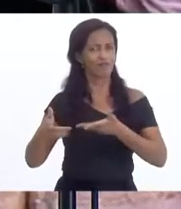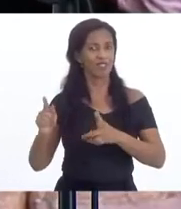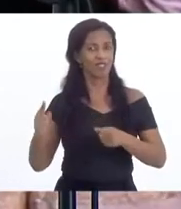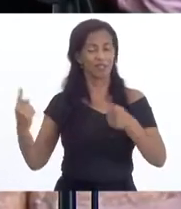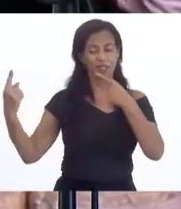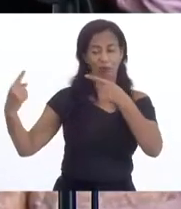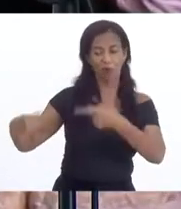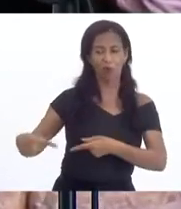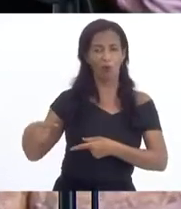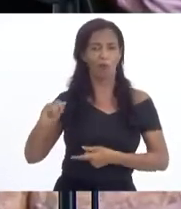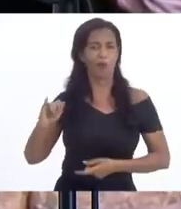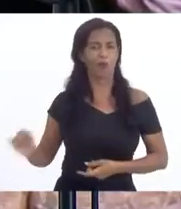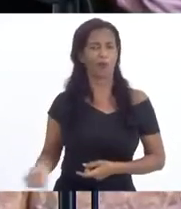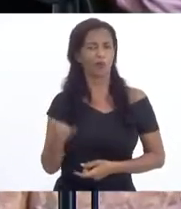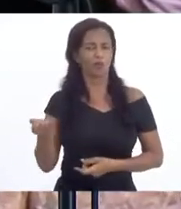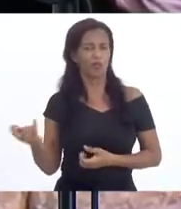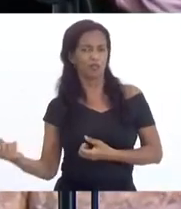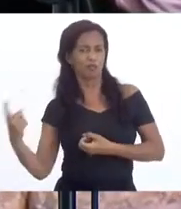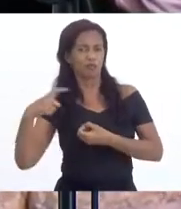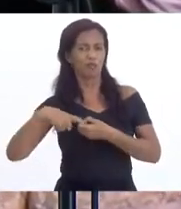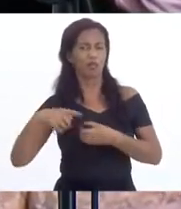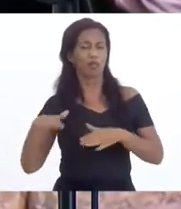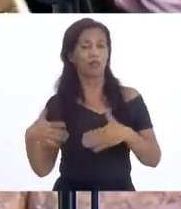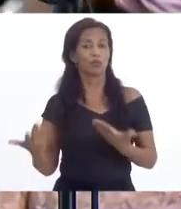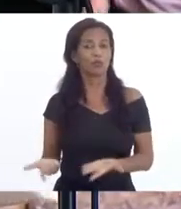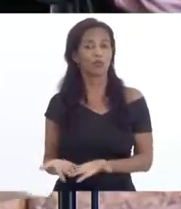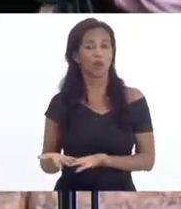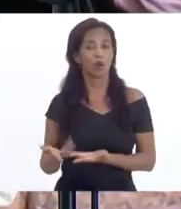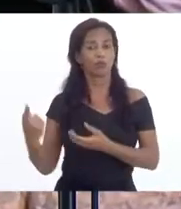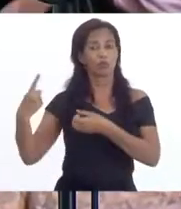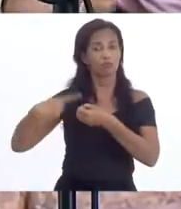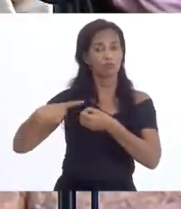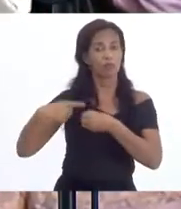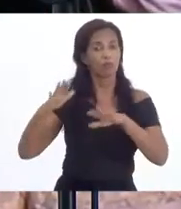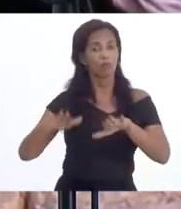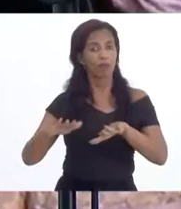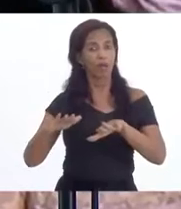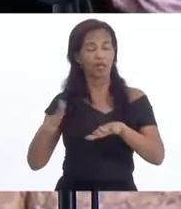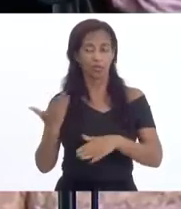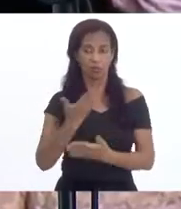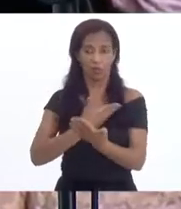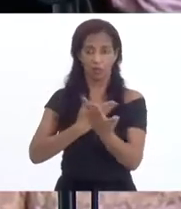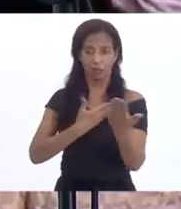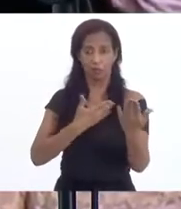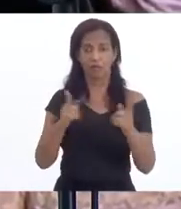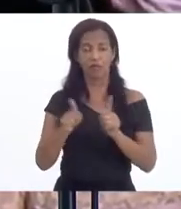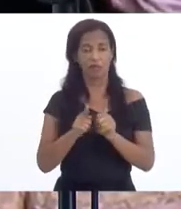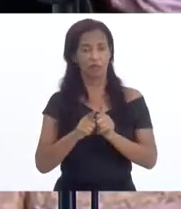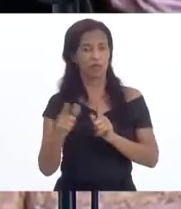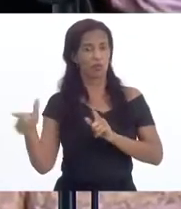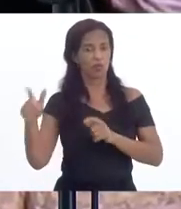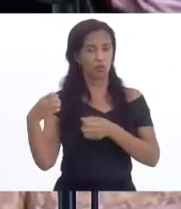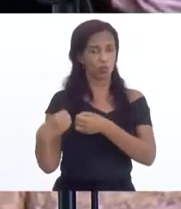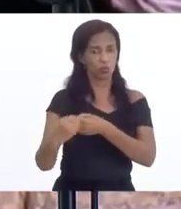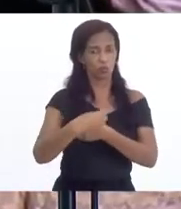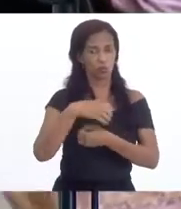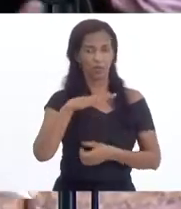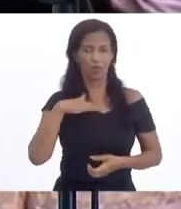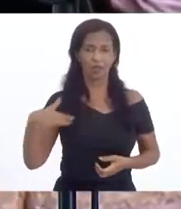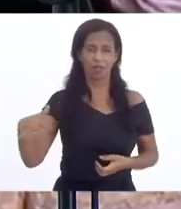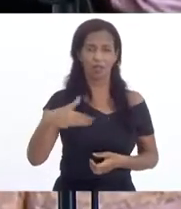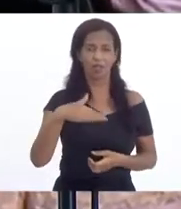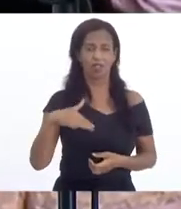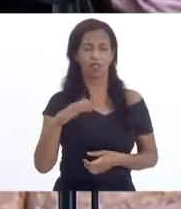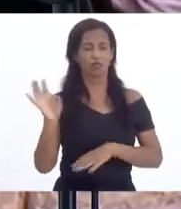grandes possibilidades para a recuperação, não só do nosso município, mas dos nossos colegas também dos outros municípios, da região,